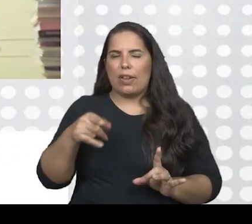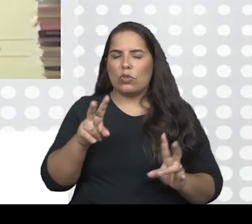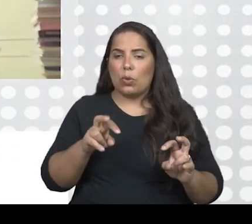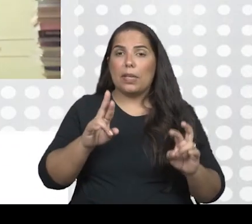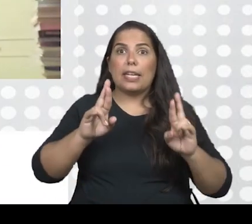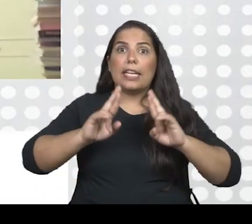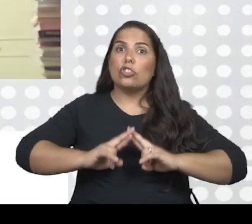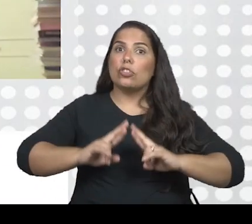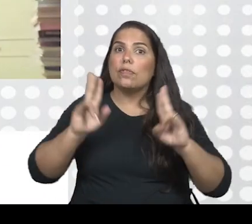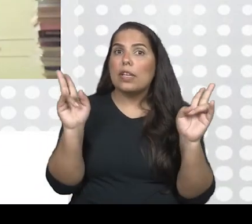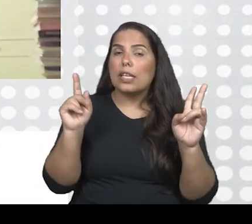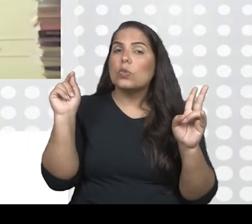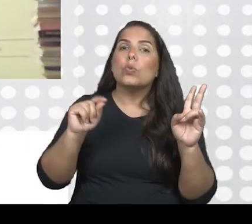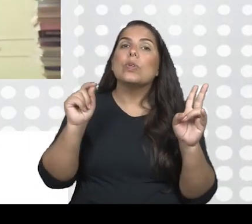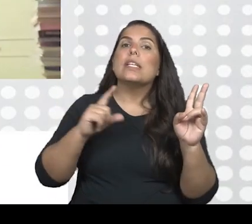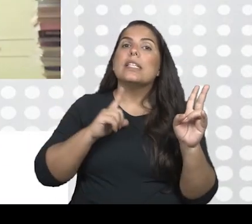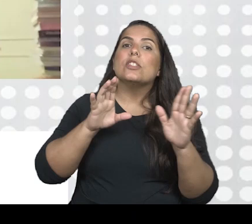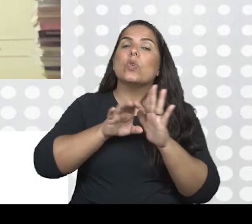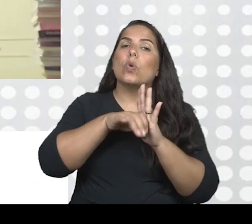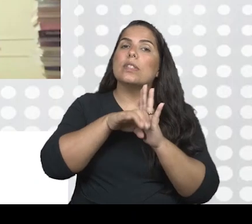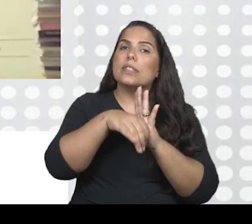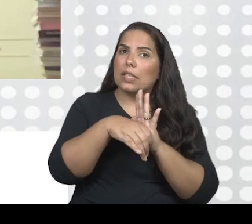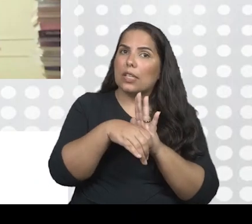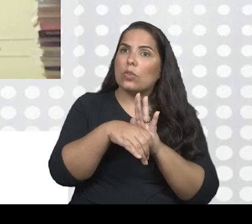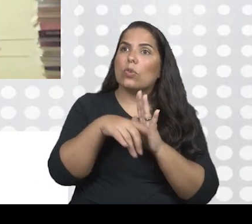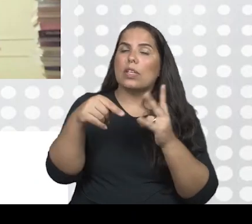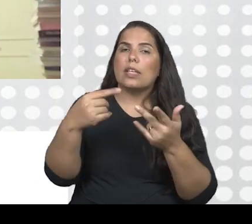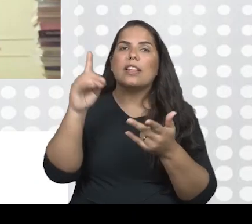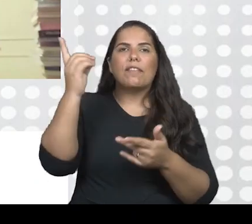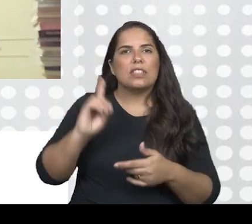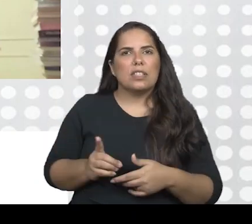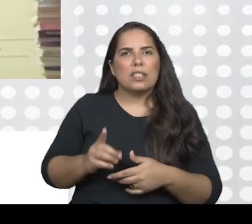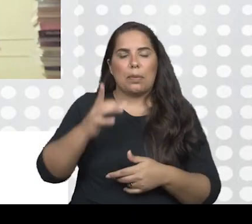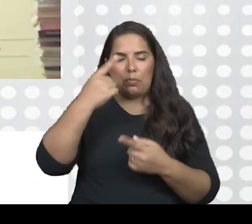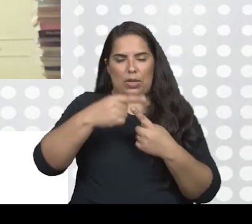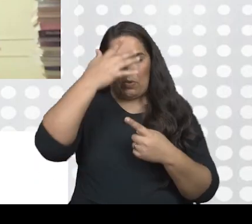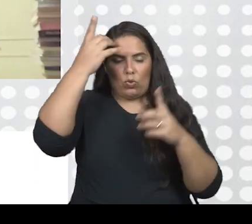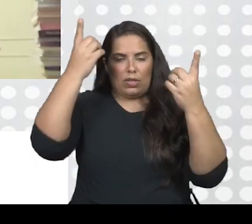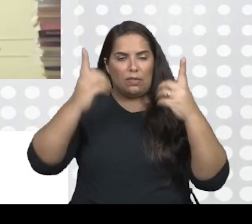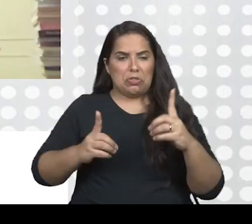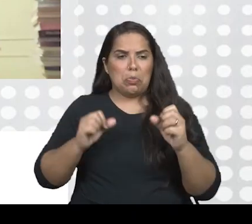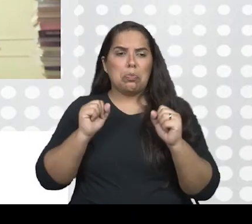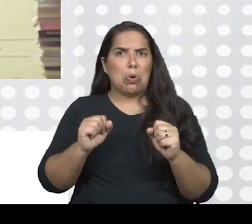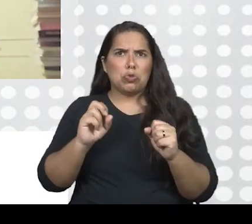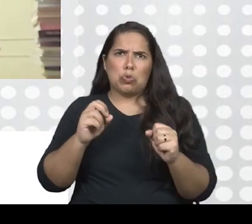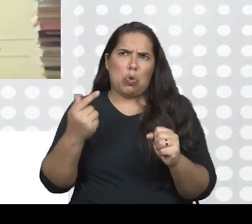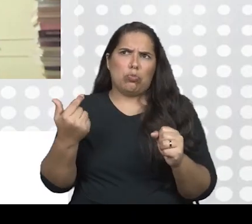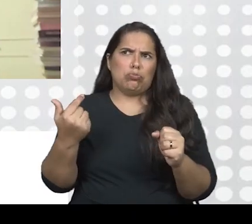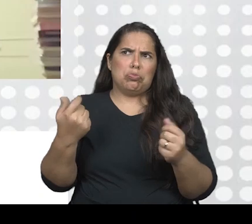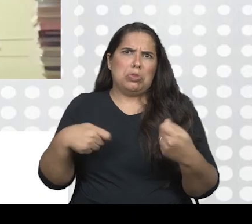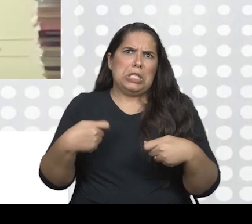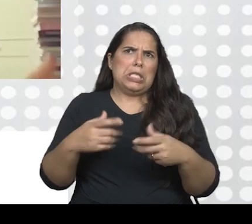e a diferença do que seria esse conceito e a deficiência, porque a pessoa com deficiência pode ou não ter